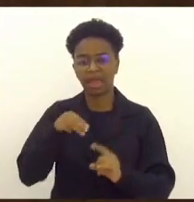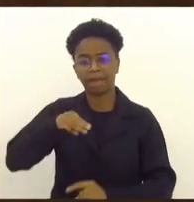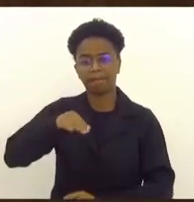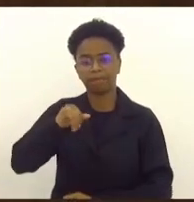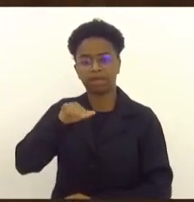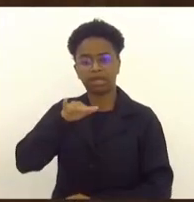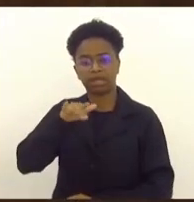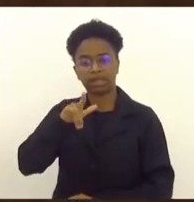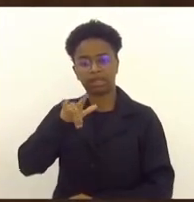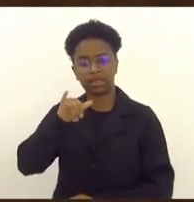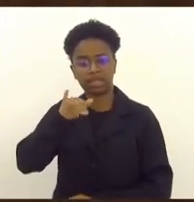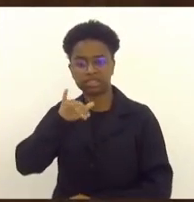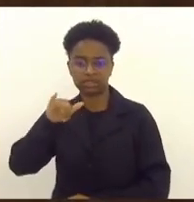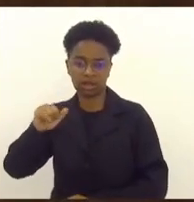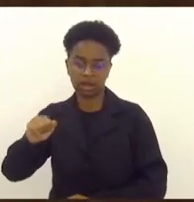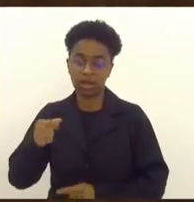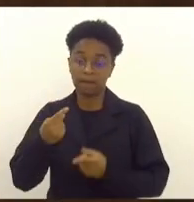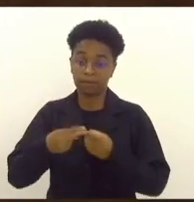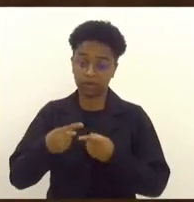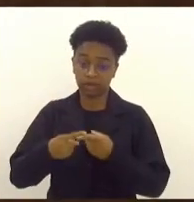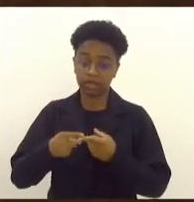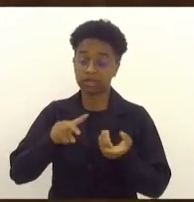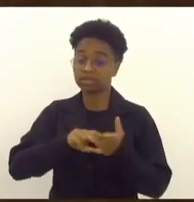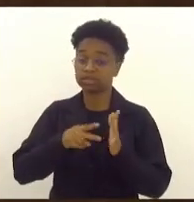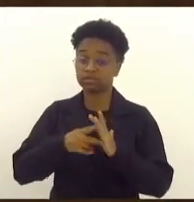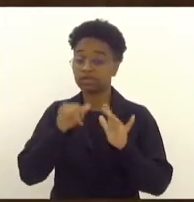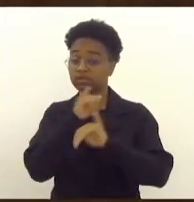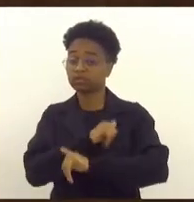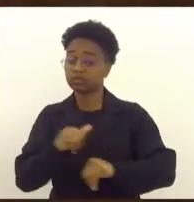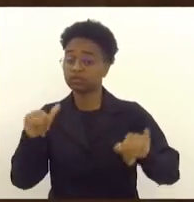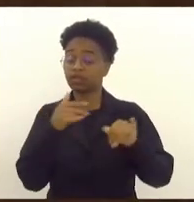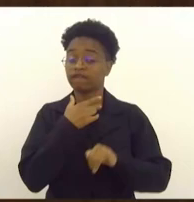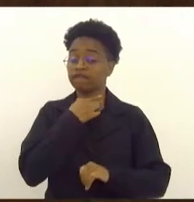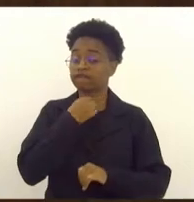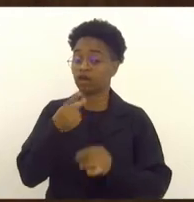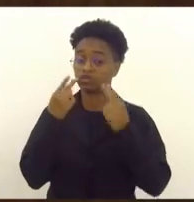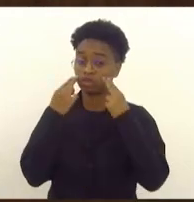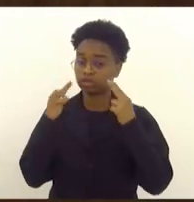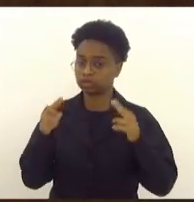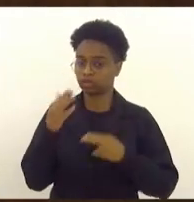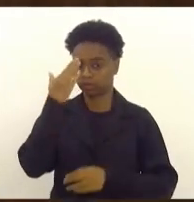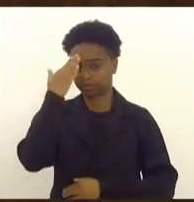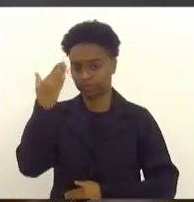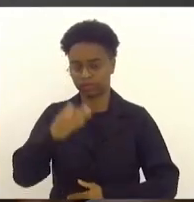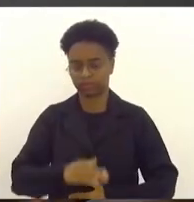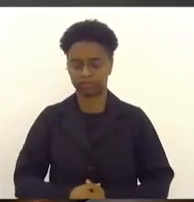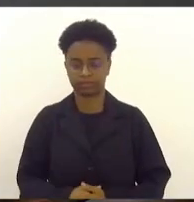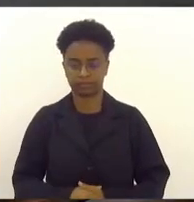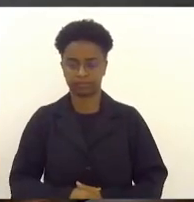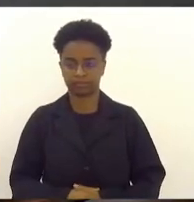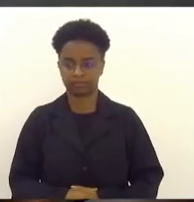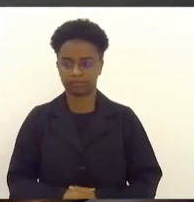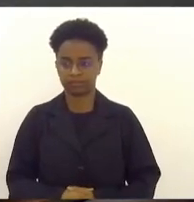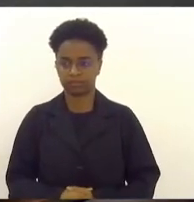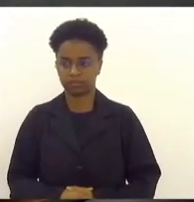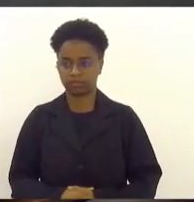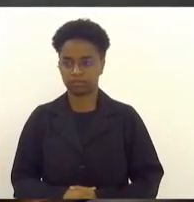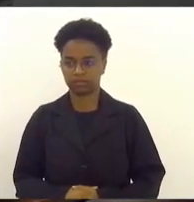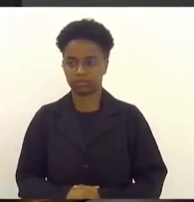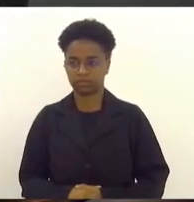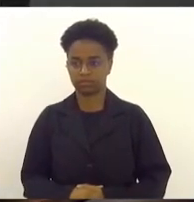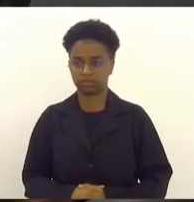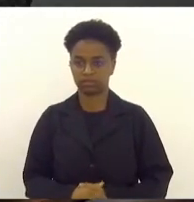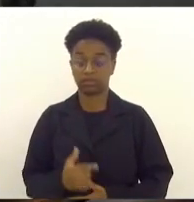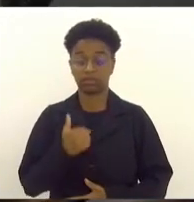porque aí é levantar falso testemunho obrigado senhor querer conversa